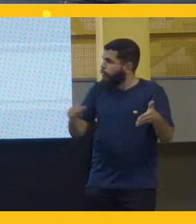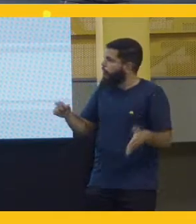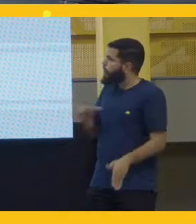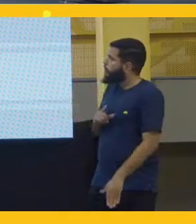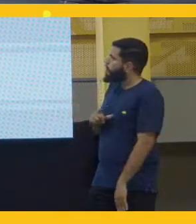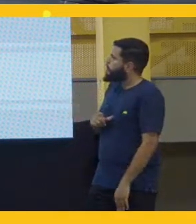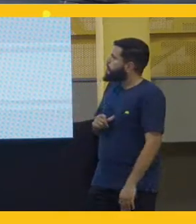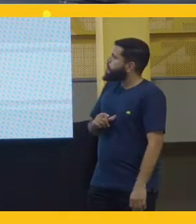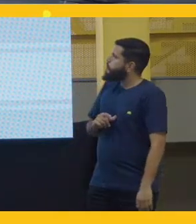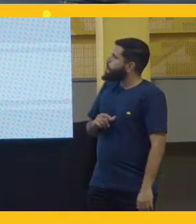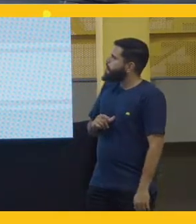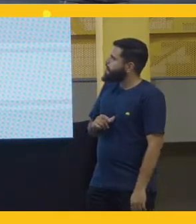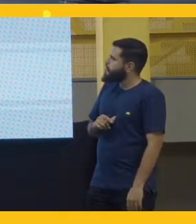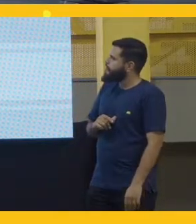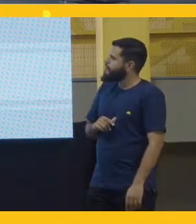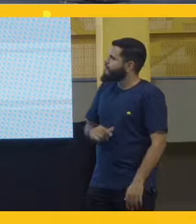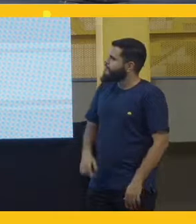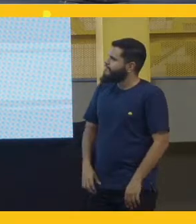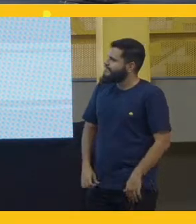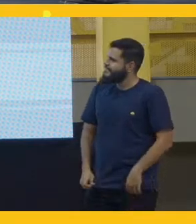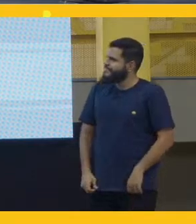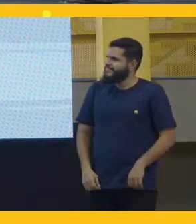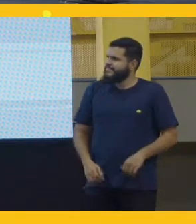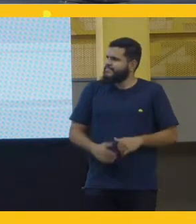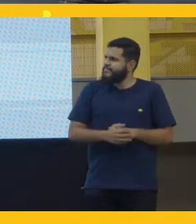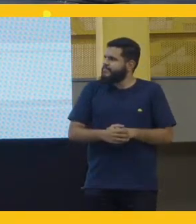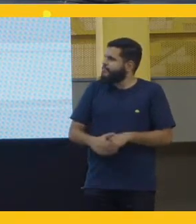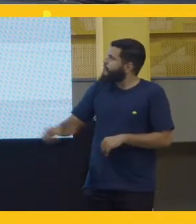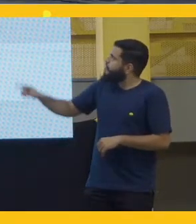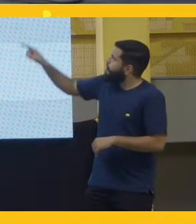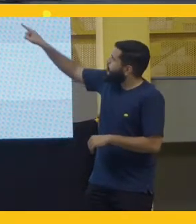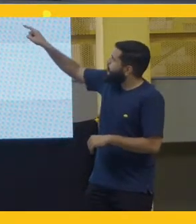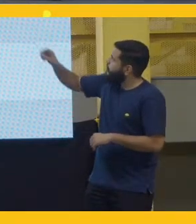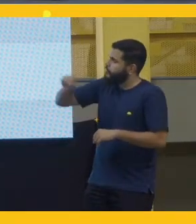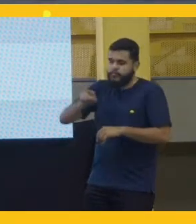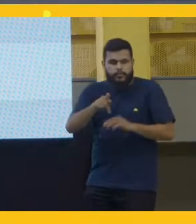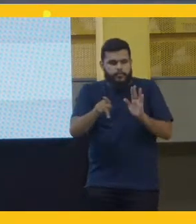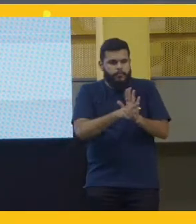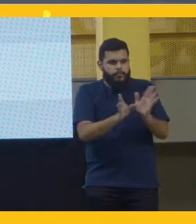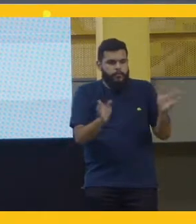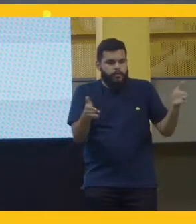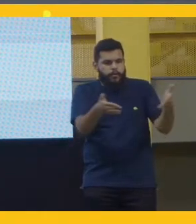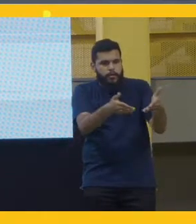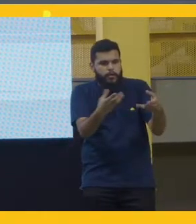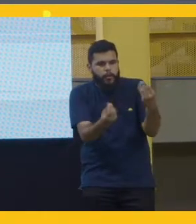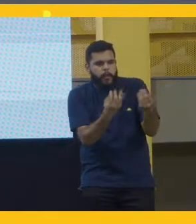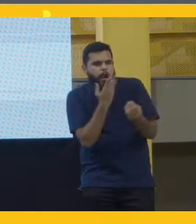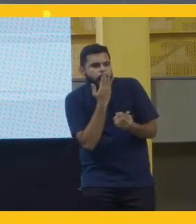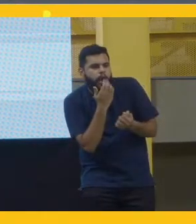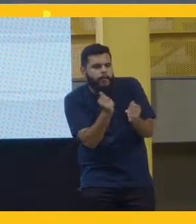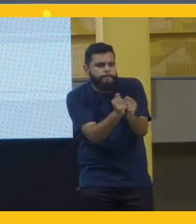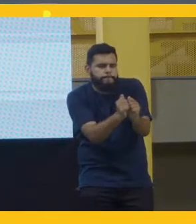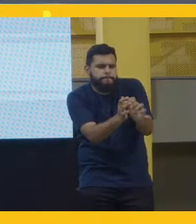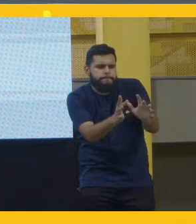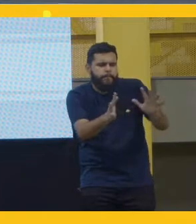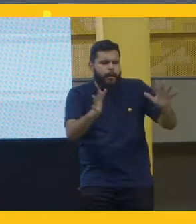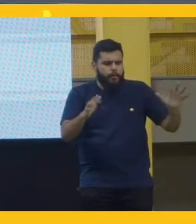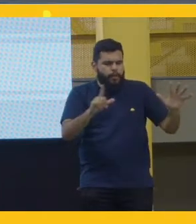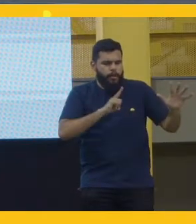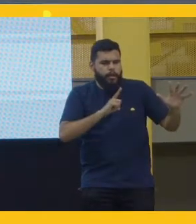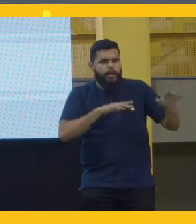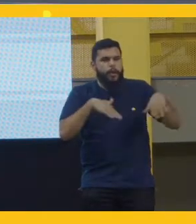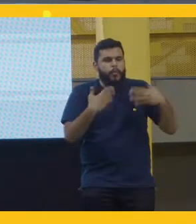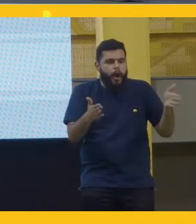agora. Era o último suspiro. Dos alvos mostrados, convém selecionar a banda correspondente a